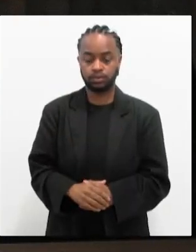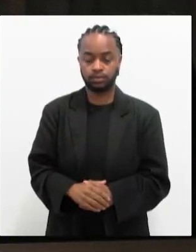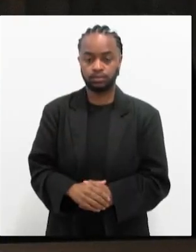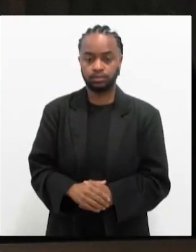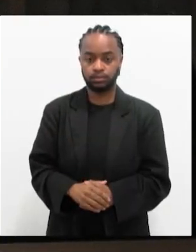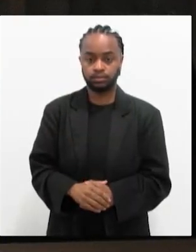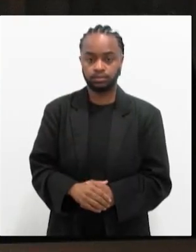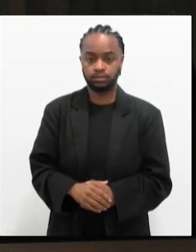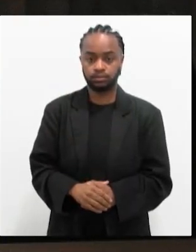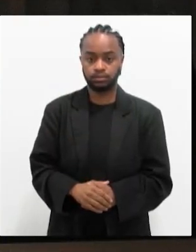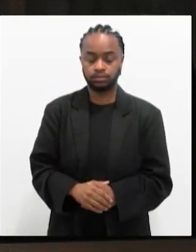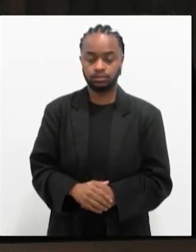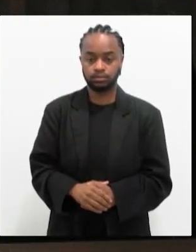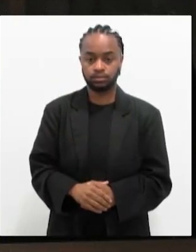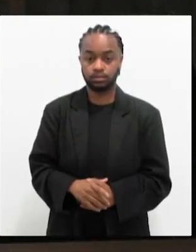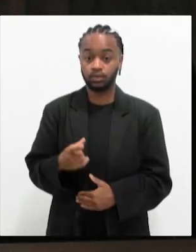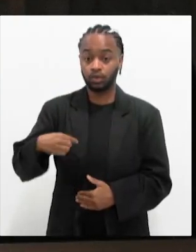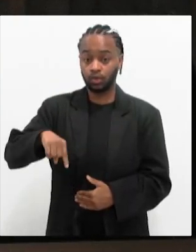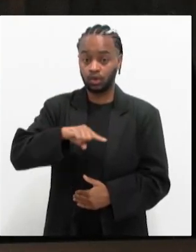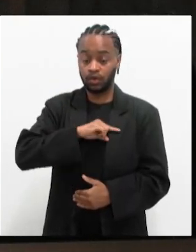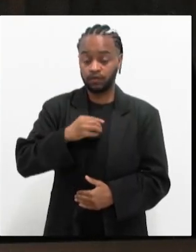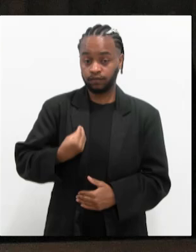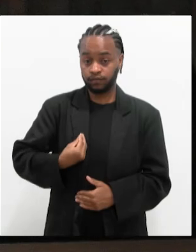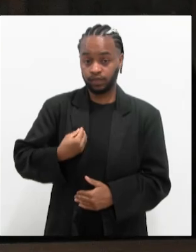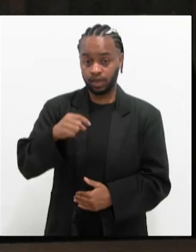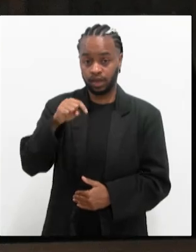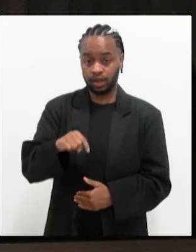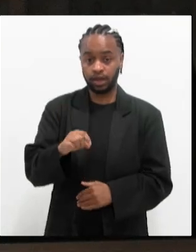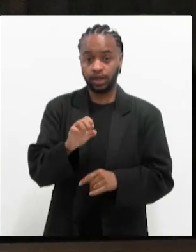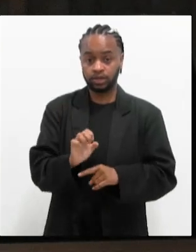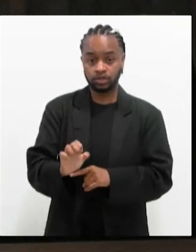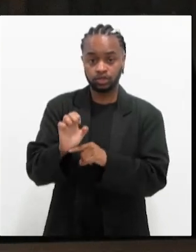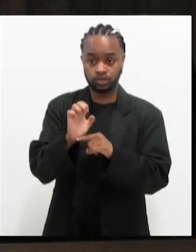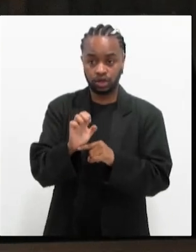Senhores, vivemos num estado de colapso da